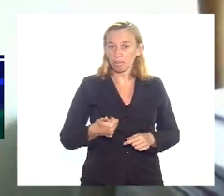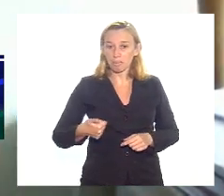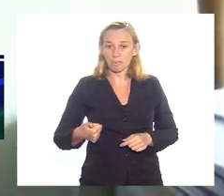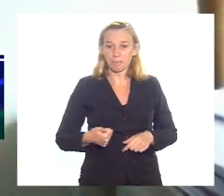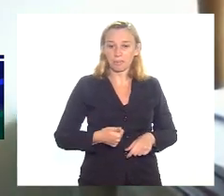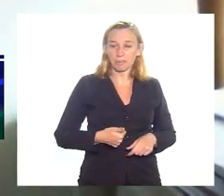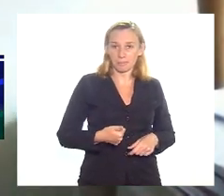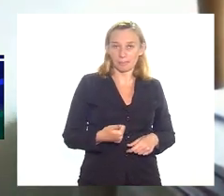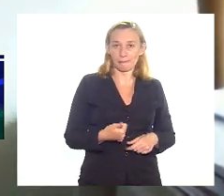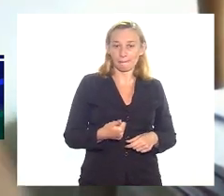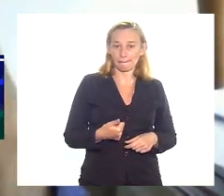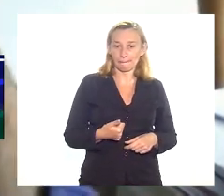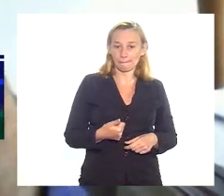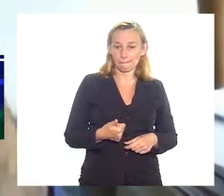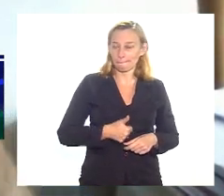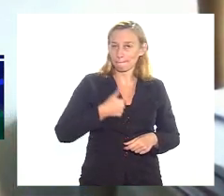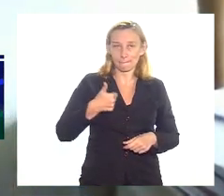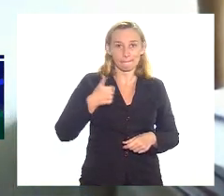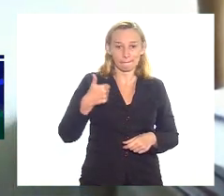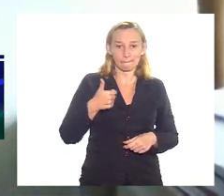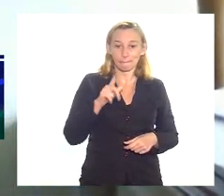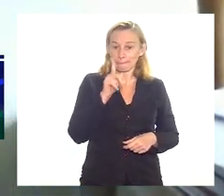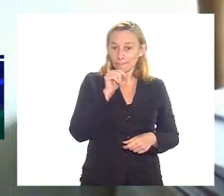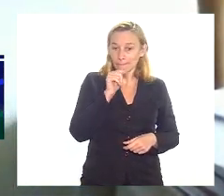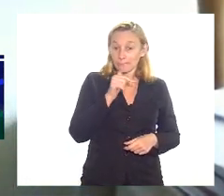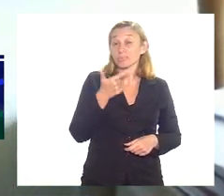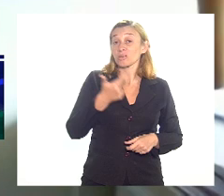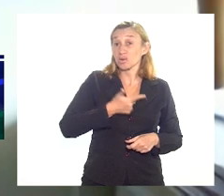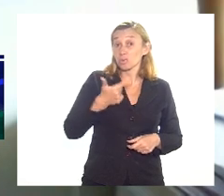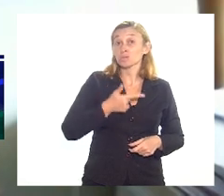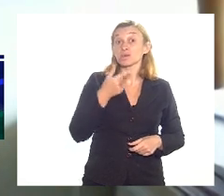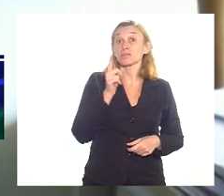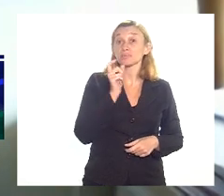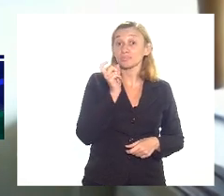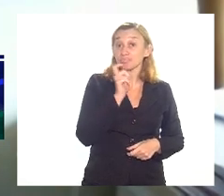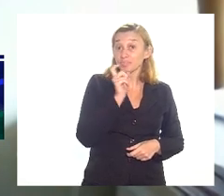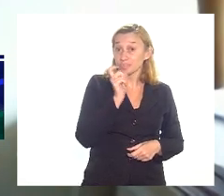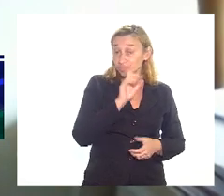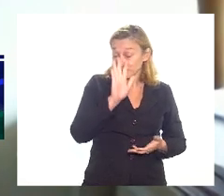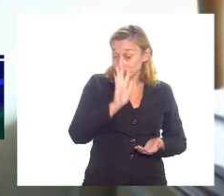água. E ainda tem um segundo mito.